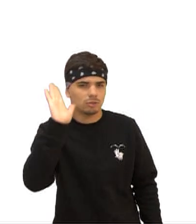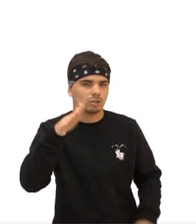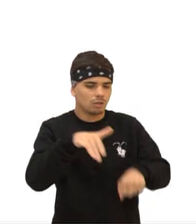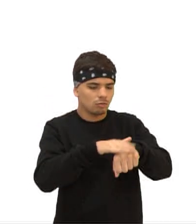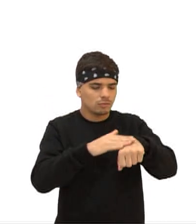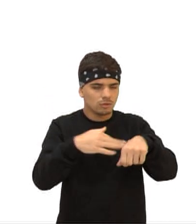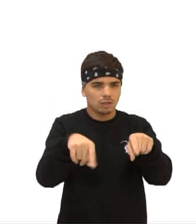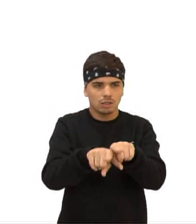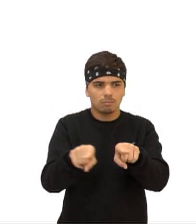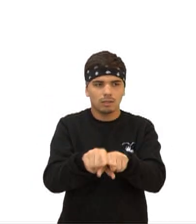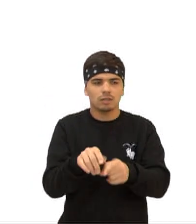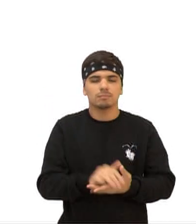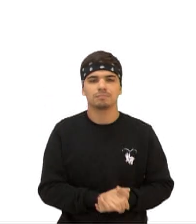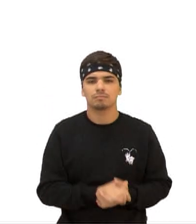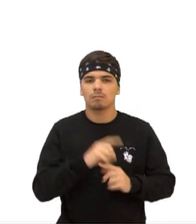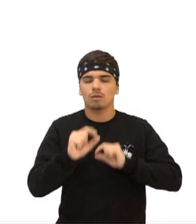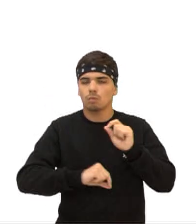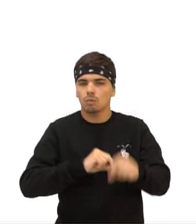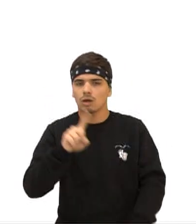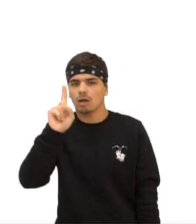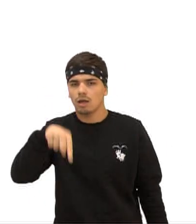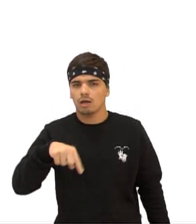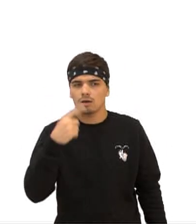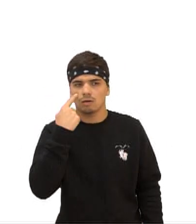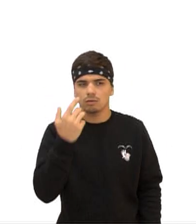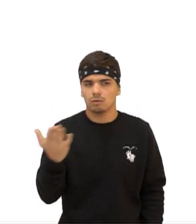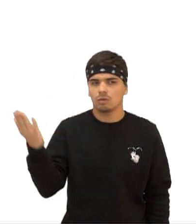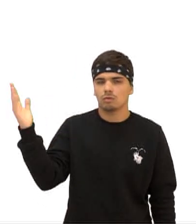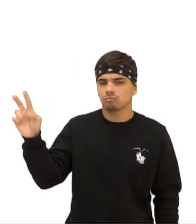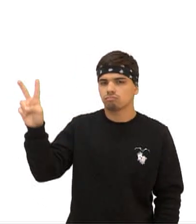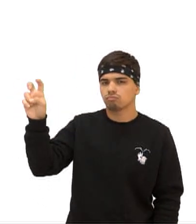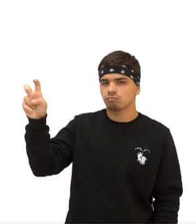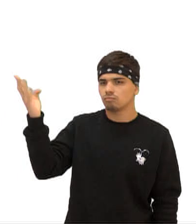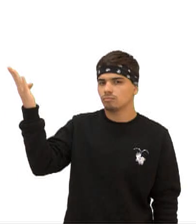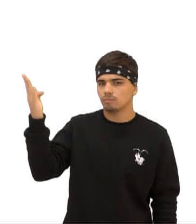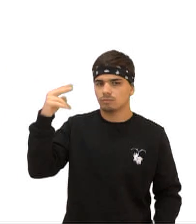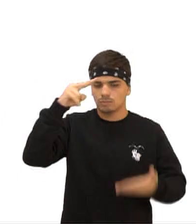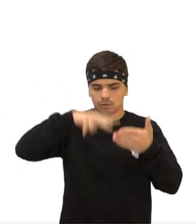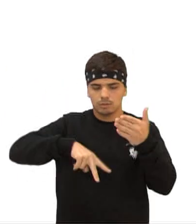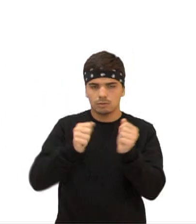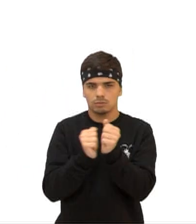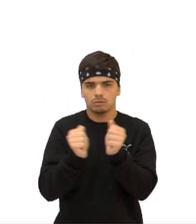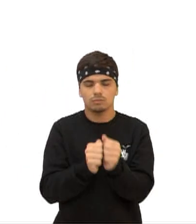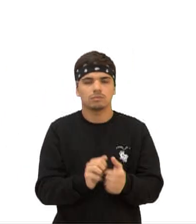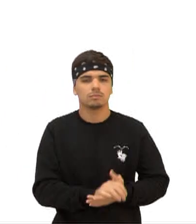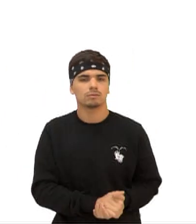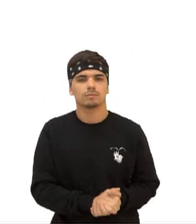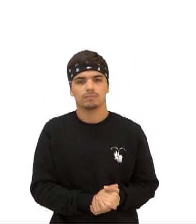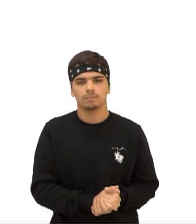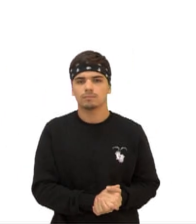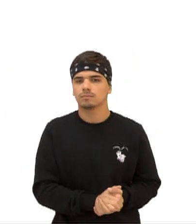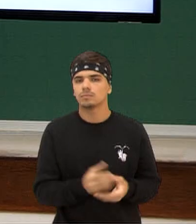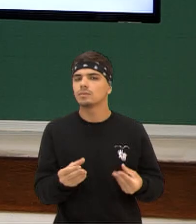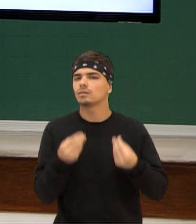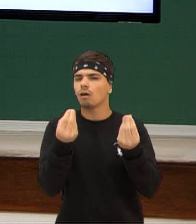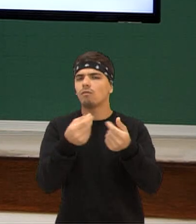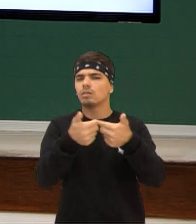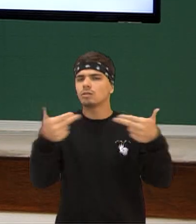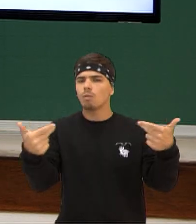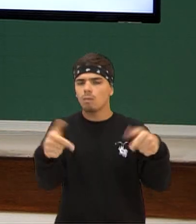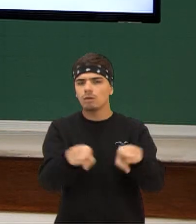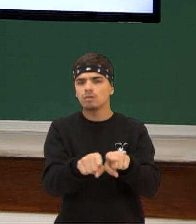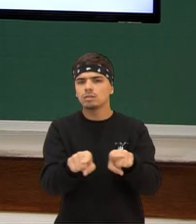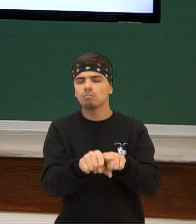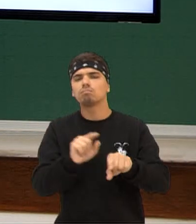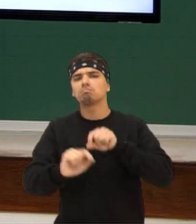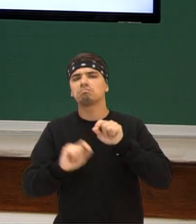né gente já falou também sobre isso o que que é isso Olha ali vai tem lá Trip For You by kickass tá te oferecendo alguma